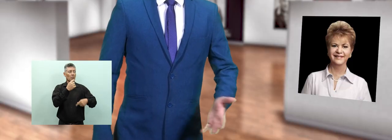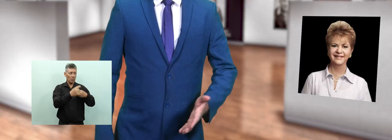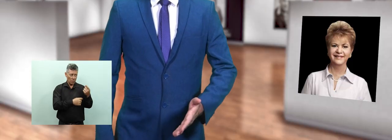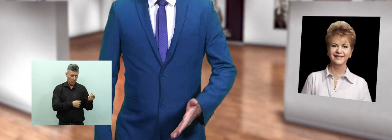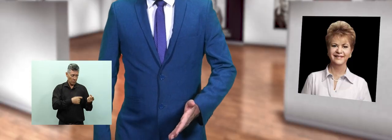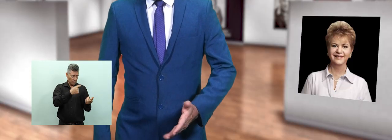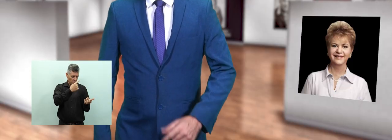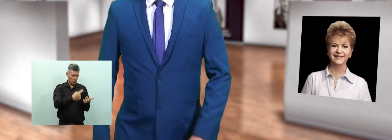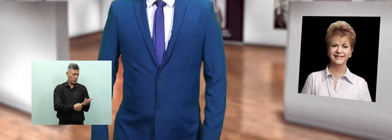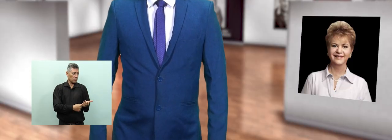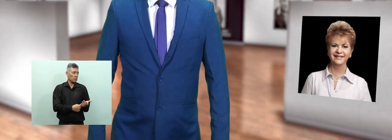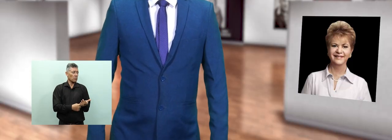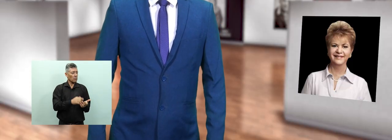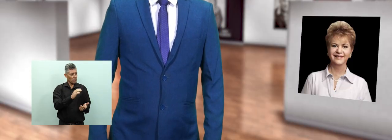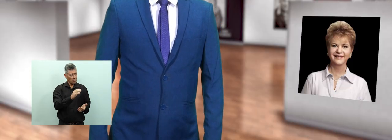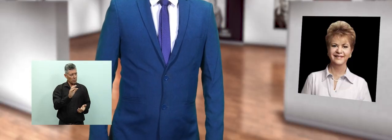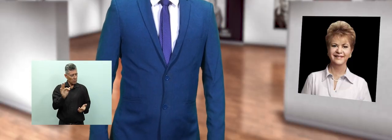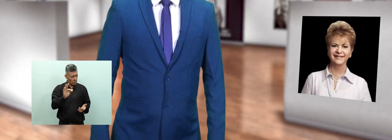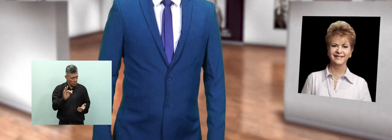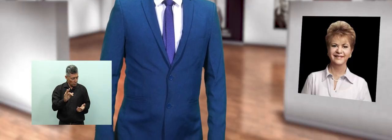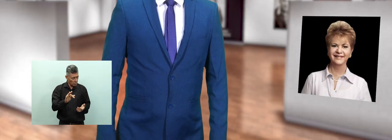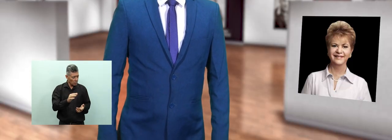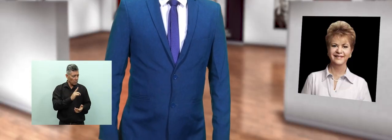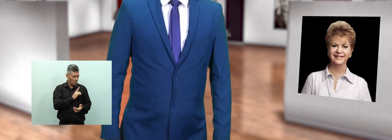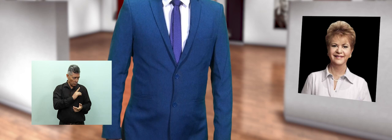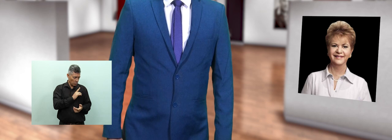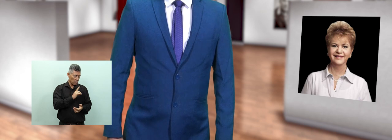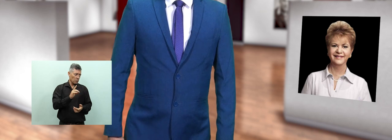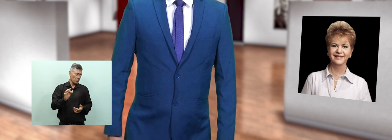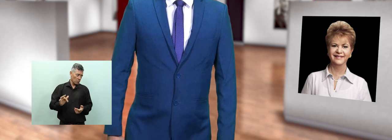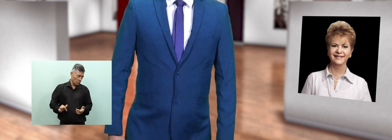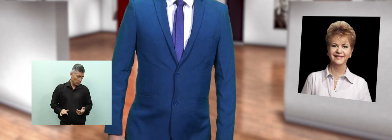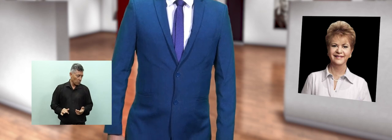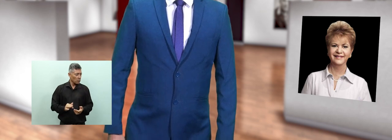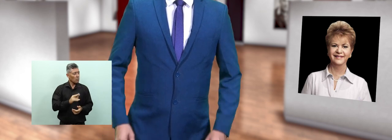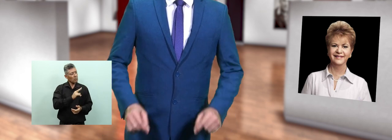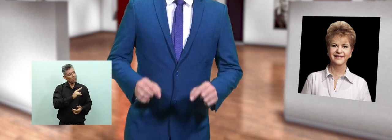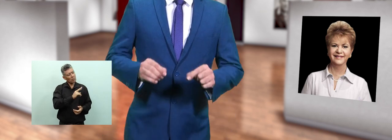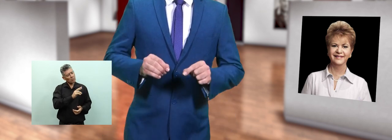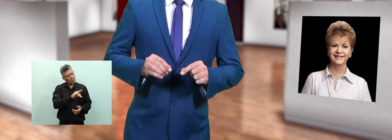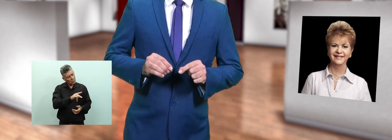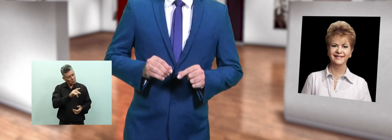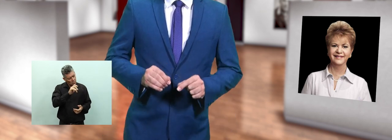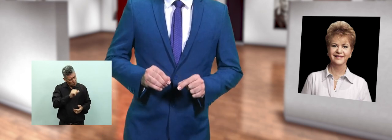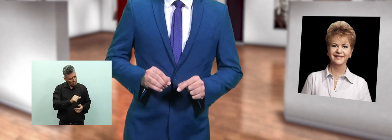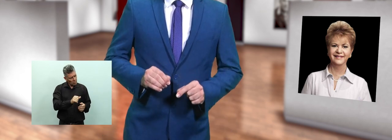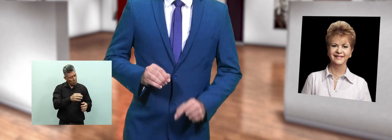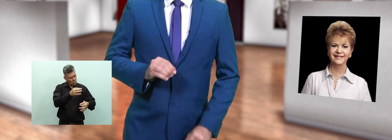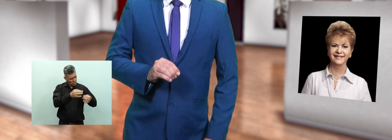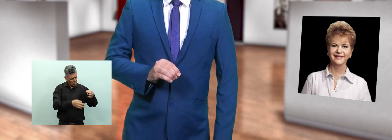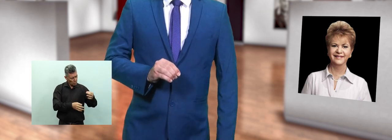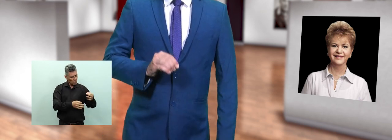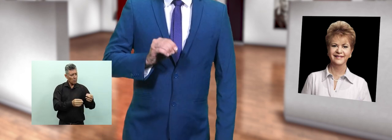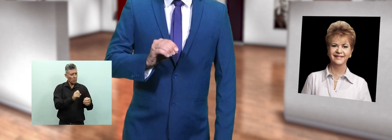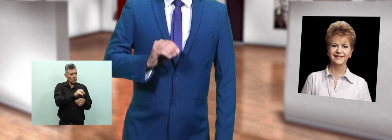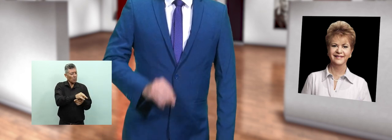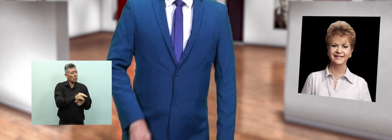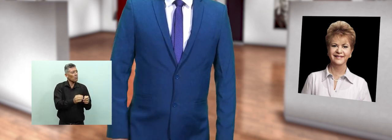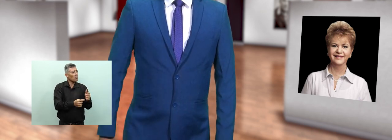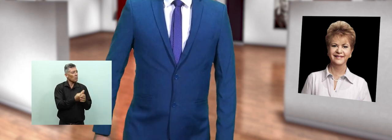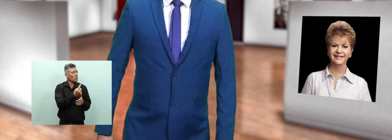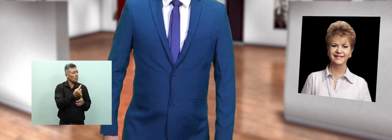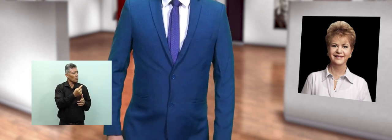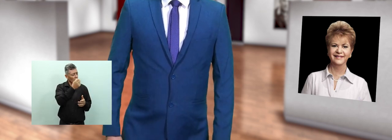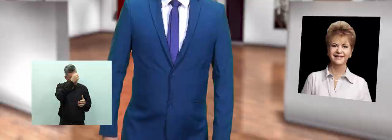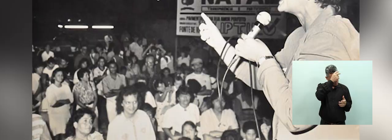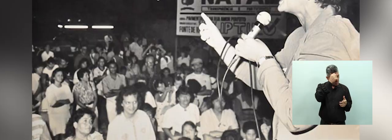atuação marcante na Câmara Federal como deputada constituinte, Vilma entrou para o Executivo. Foi eleita a primeira